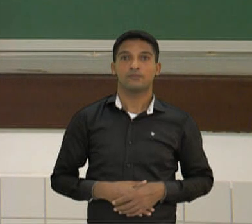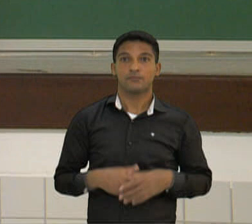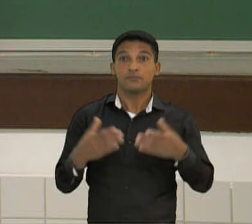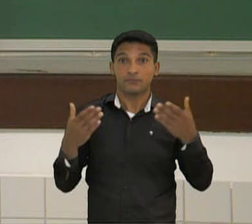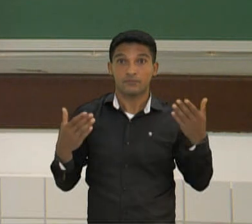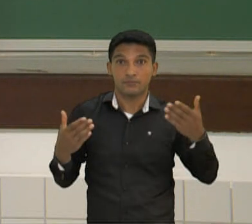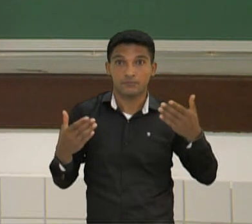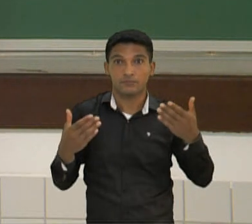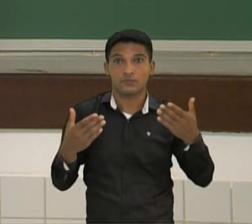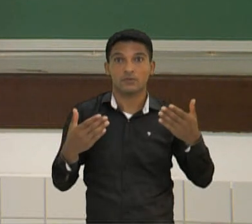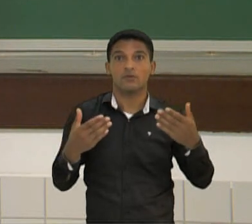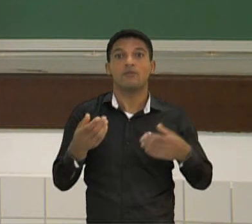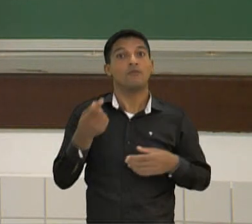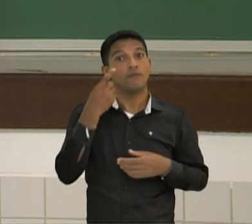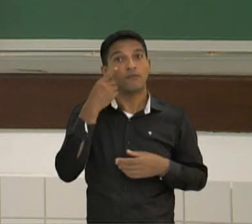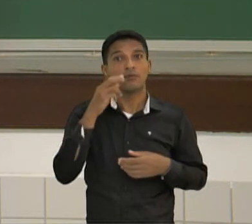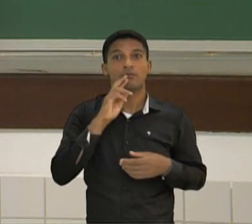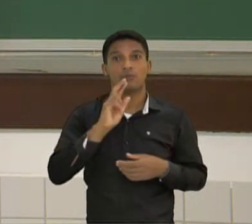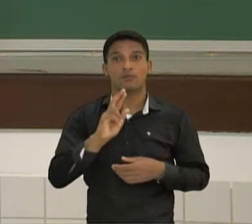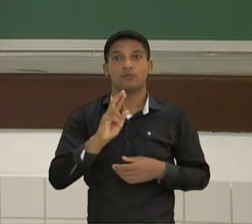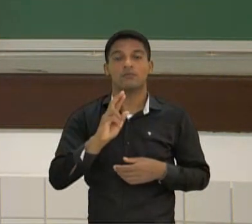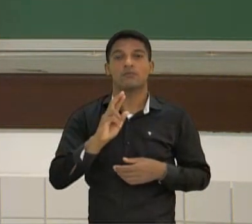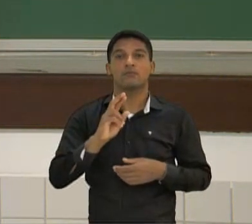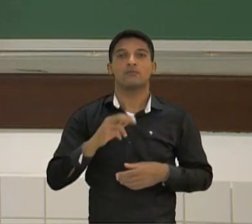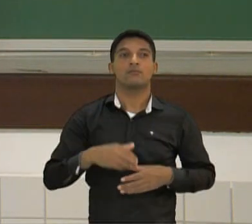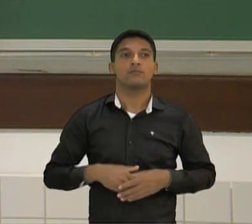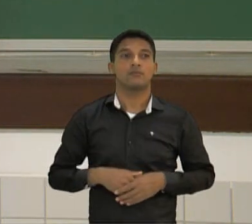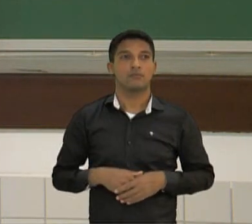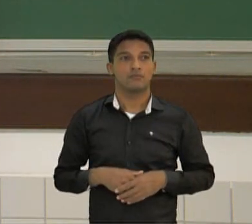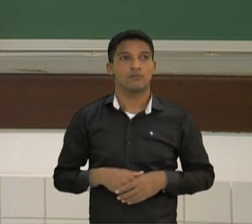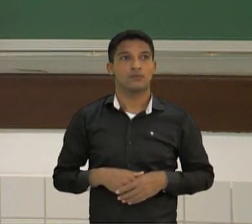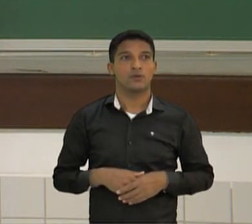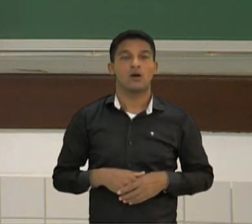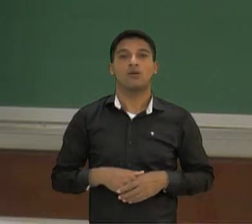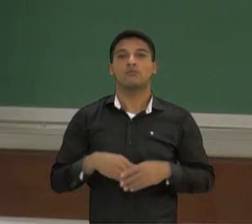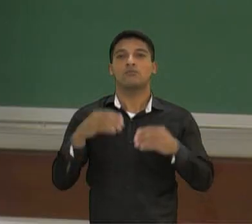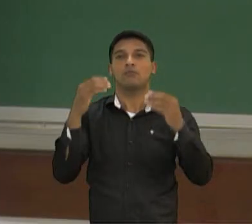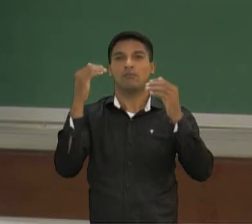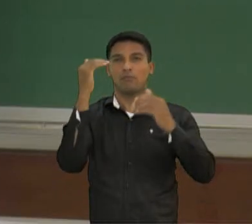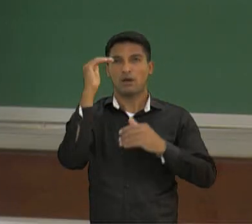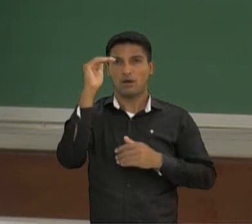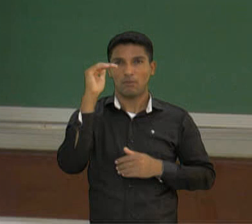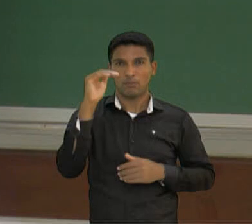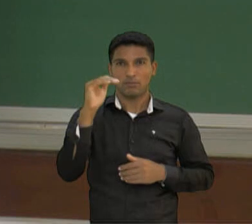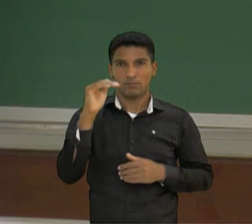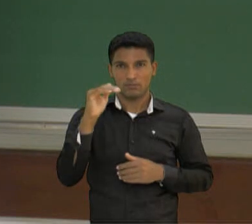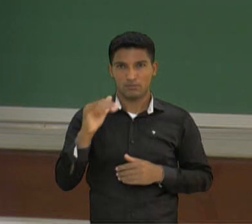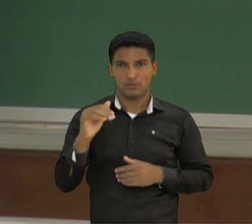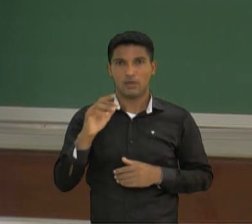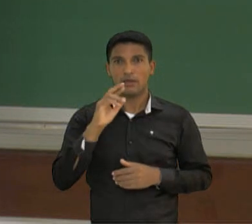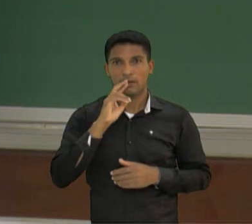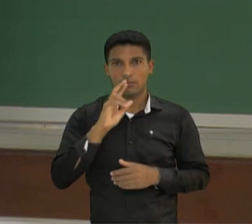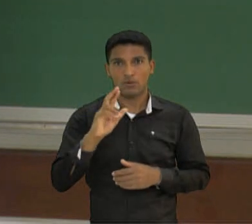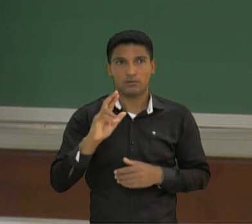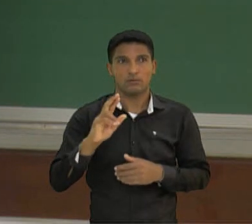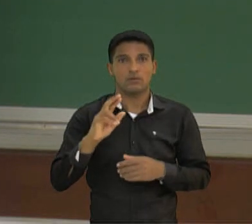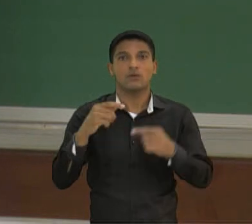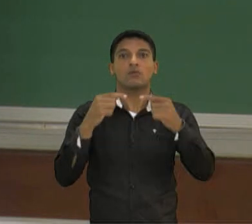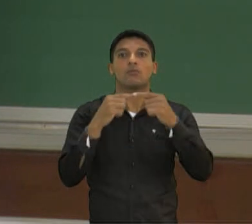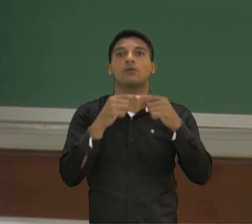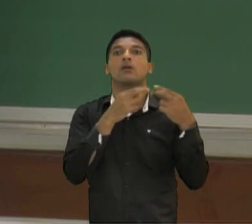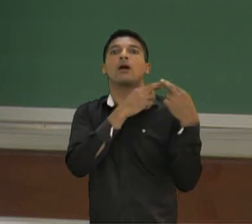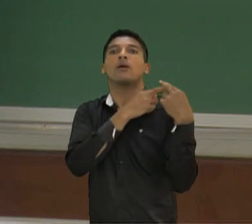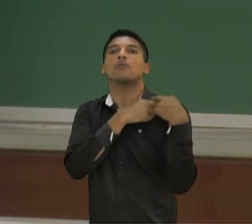Então, galerinha, vamos à resposta do nosso exercício, tá? Então, aqui eu coloquei uma listagem, tá, da função